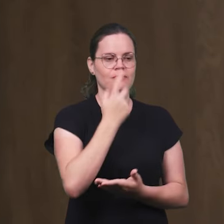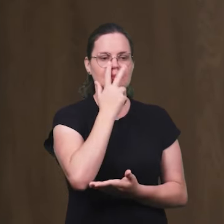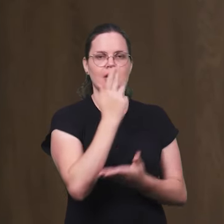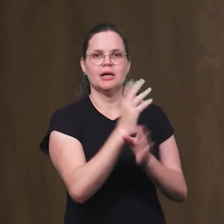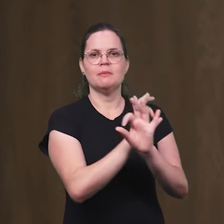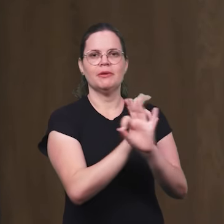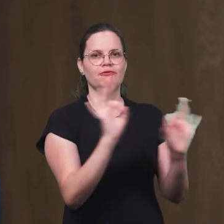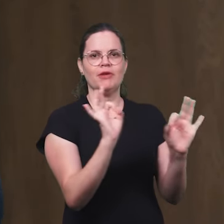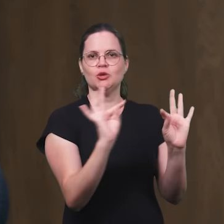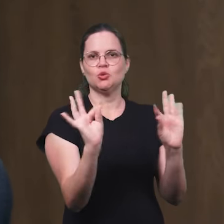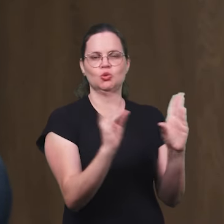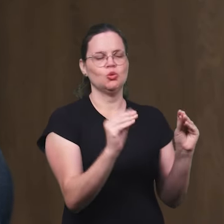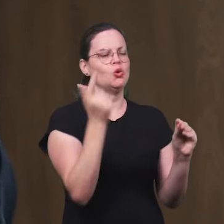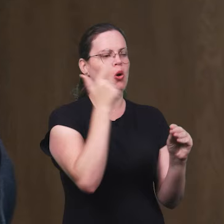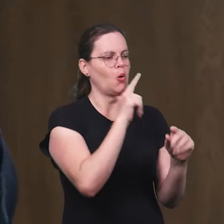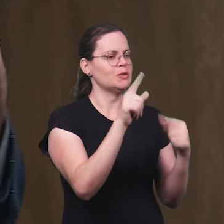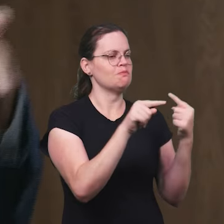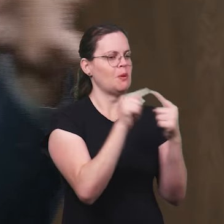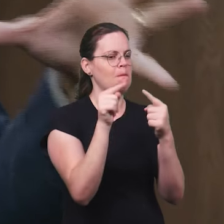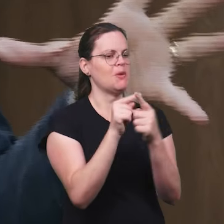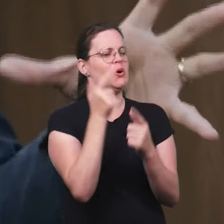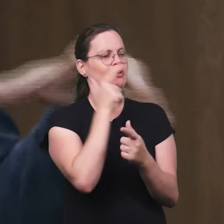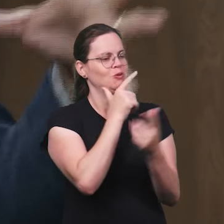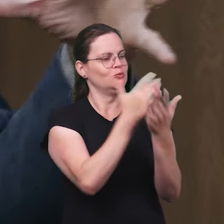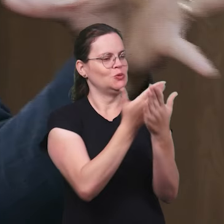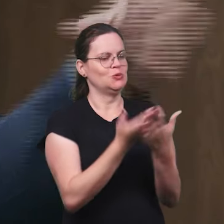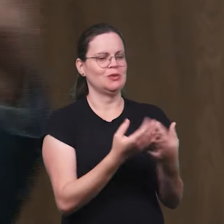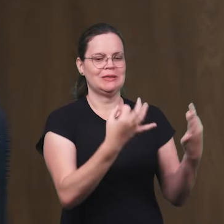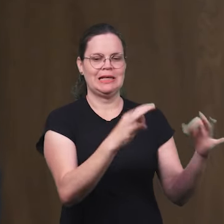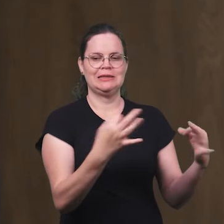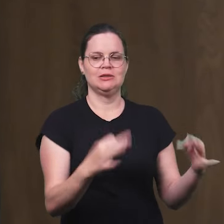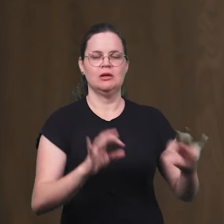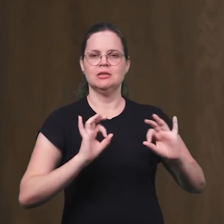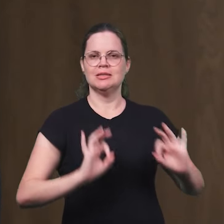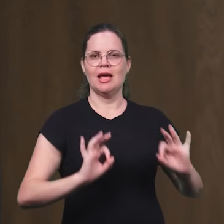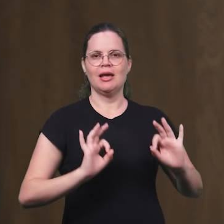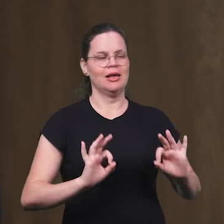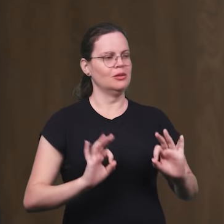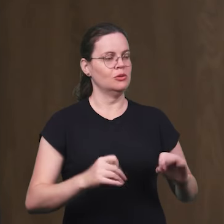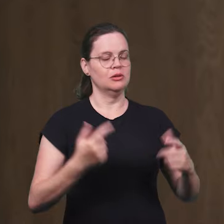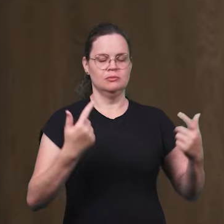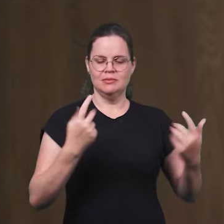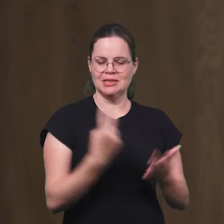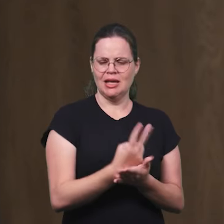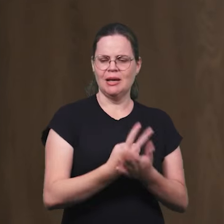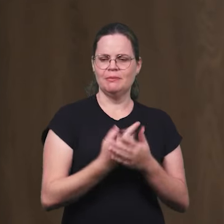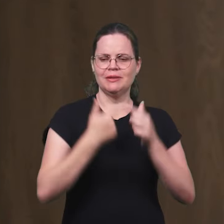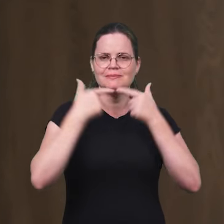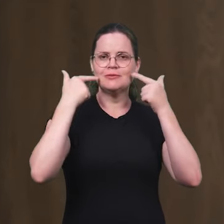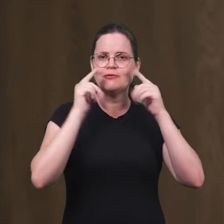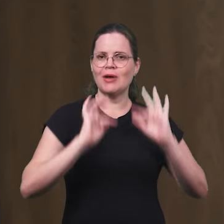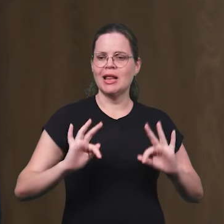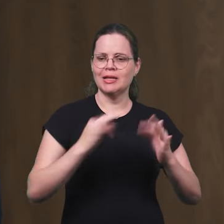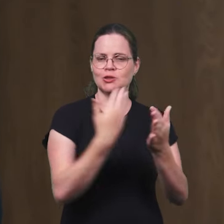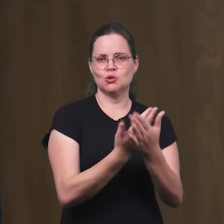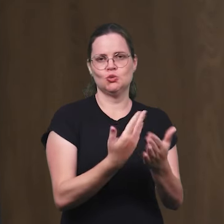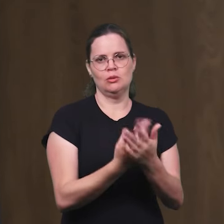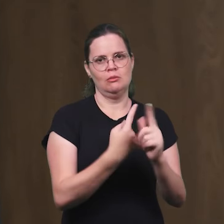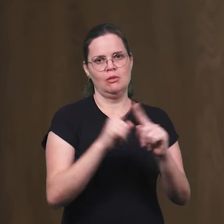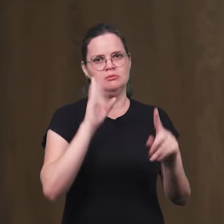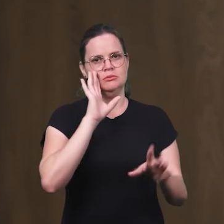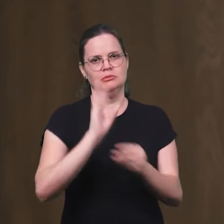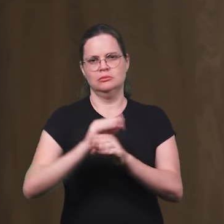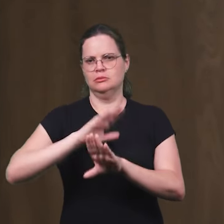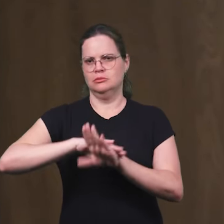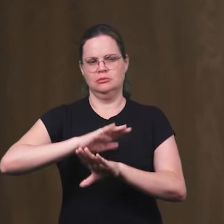são batidas, ela tá sempre feliz e estudando, e a gente sabe que essa não é a realidade. E o nosso